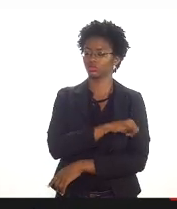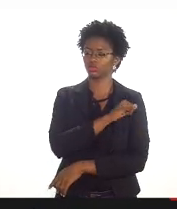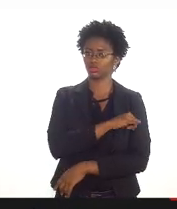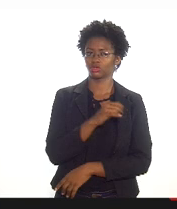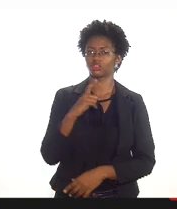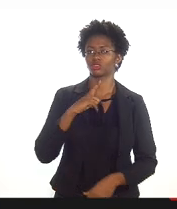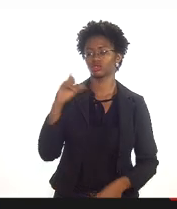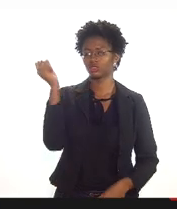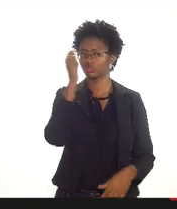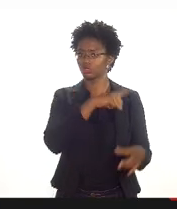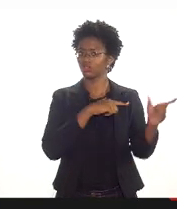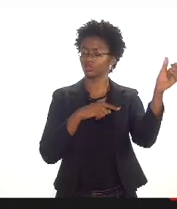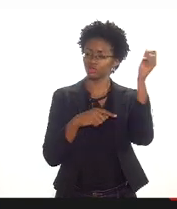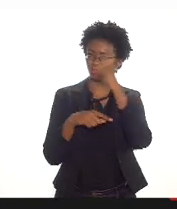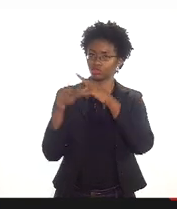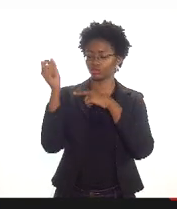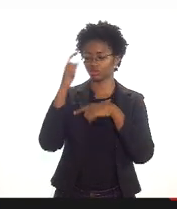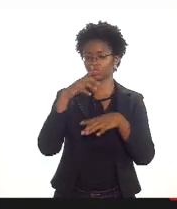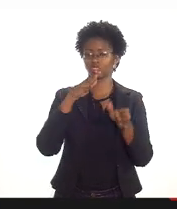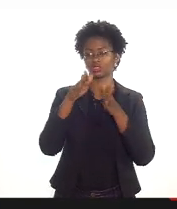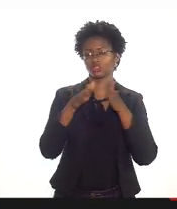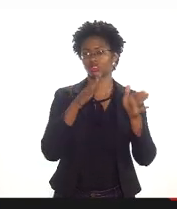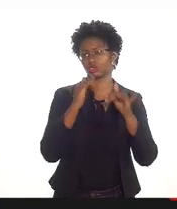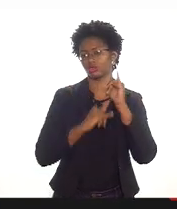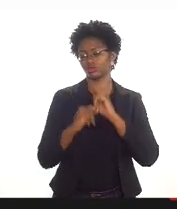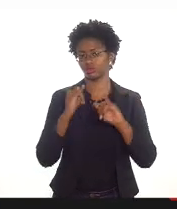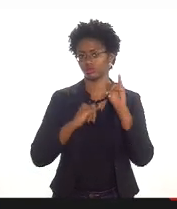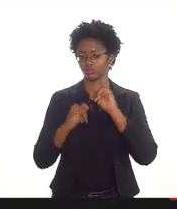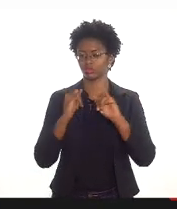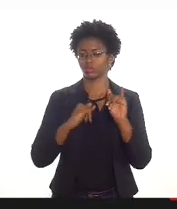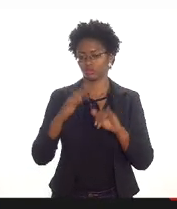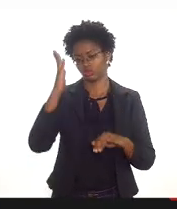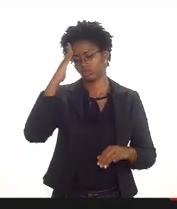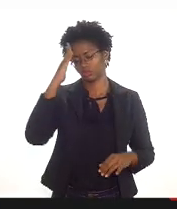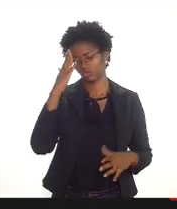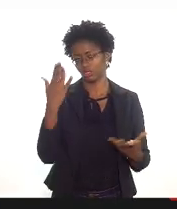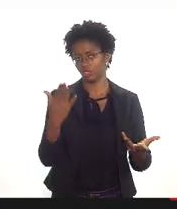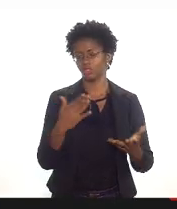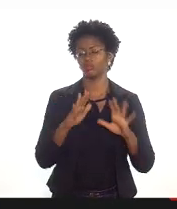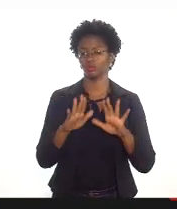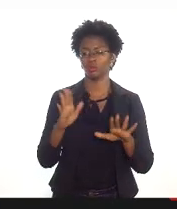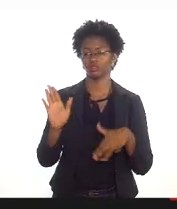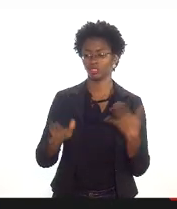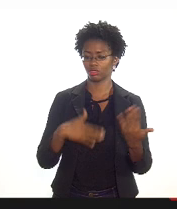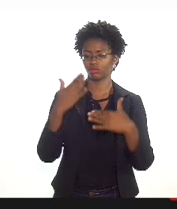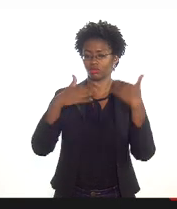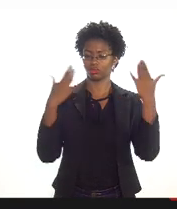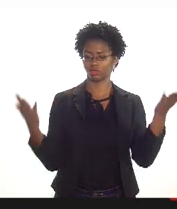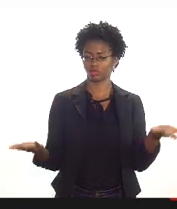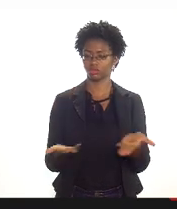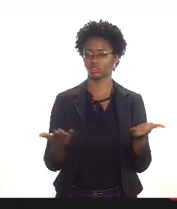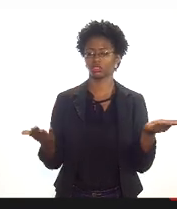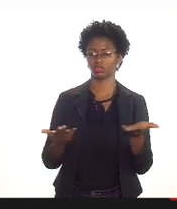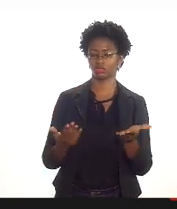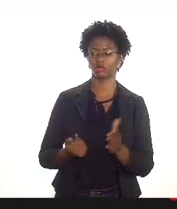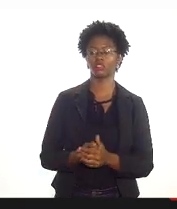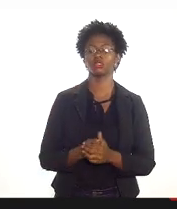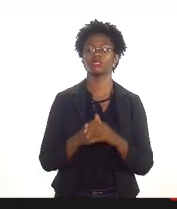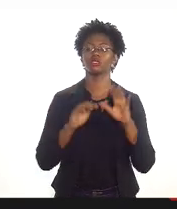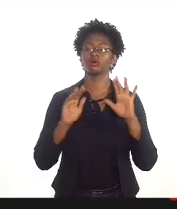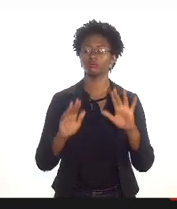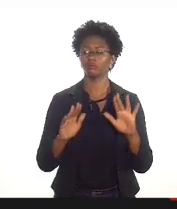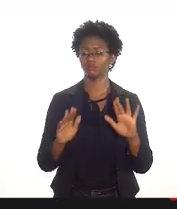dificuldades do Estado em ter acesso às informações. A gente está evoluindo agora nesse novo marco legal. Em